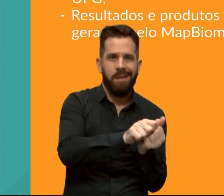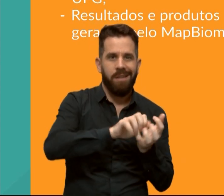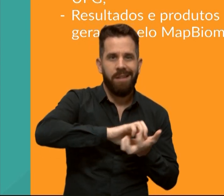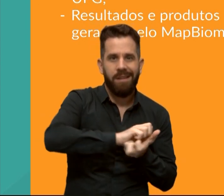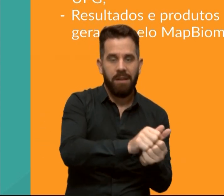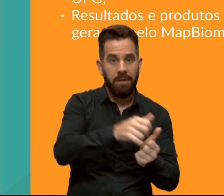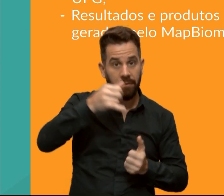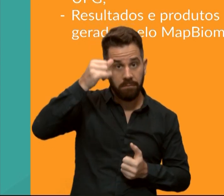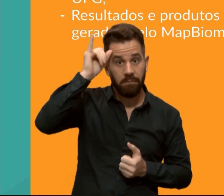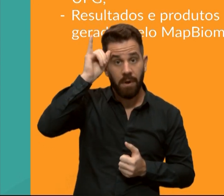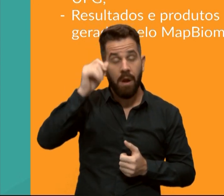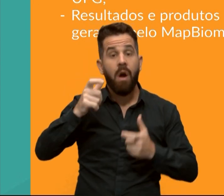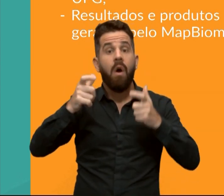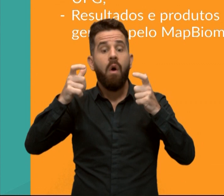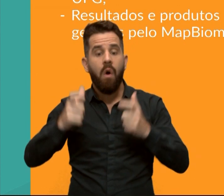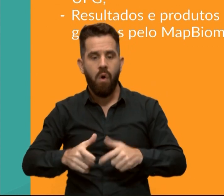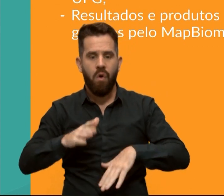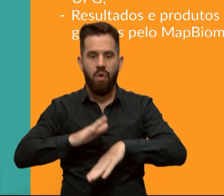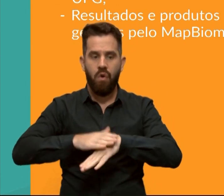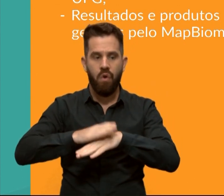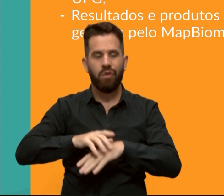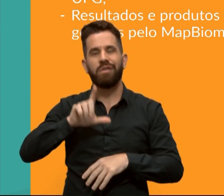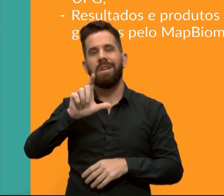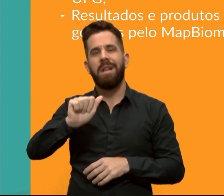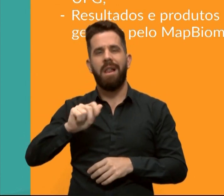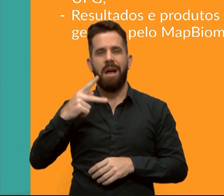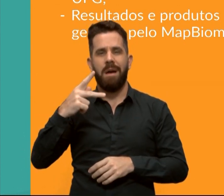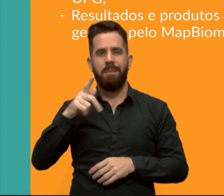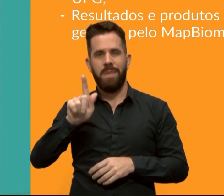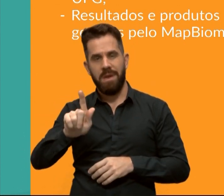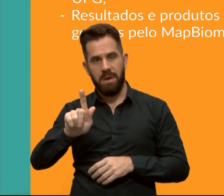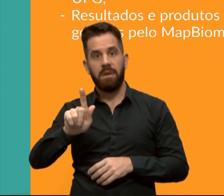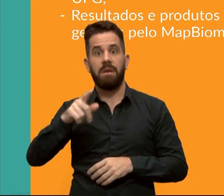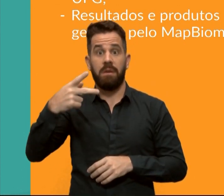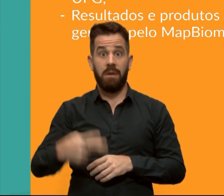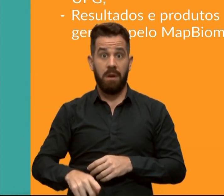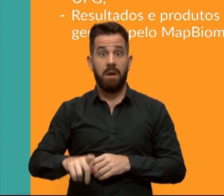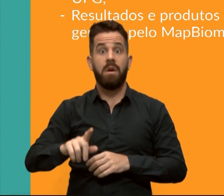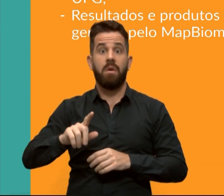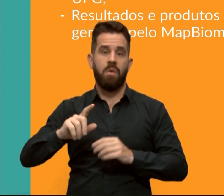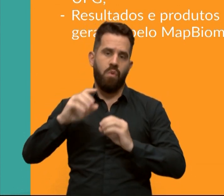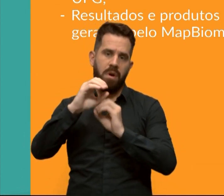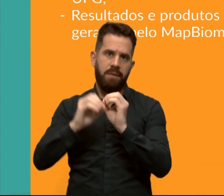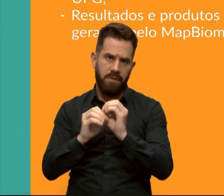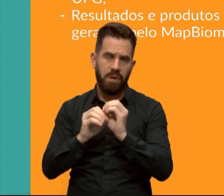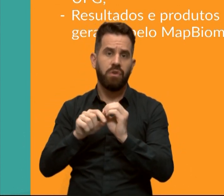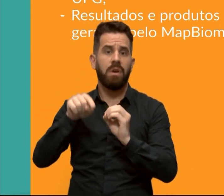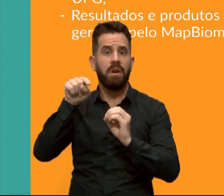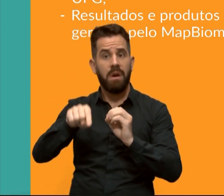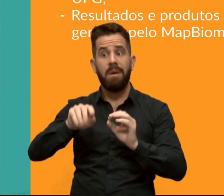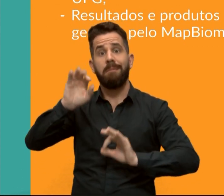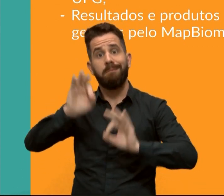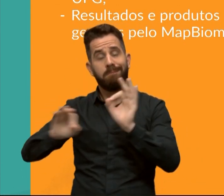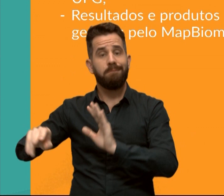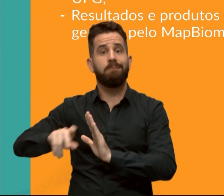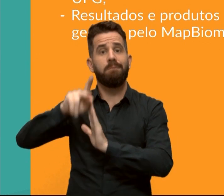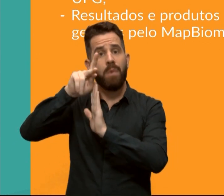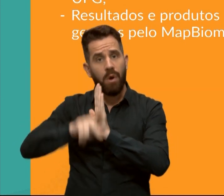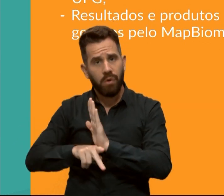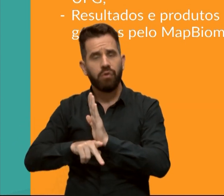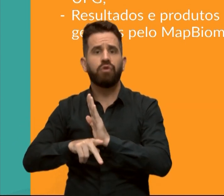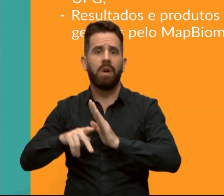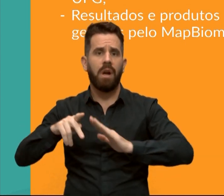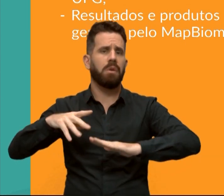e Geoprocessamento, o LAPIG, da UFG. O objetivo do projeto é tornar acessíveis os resultados e